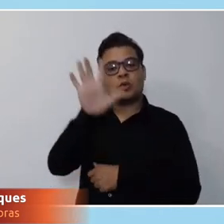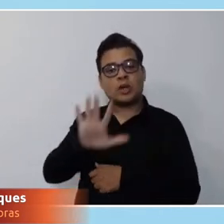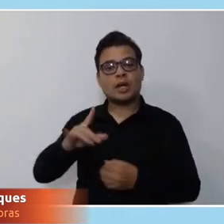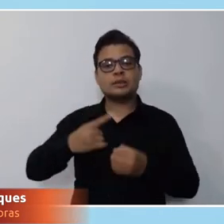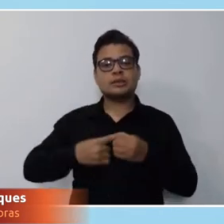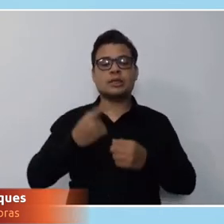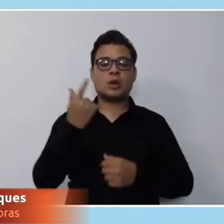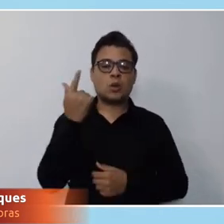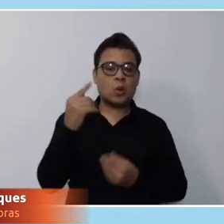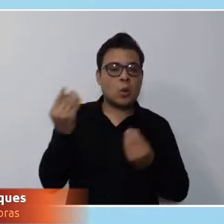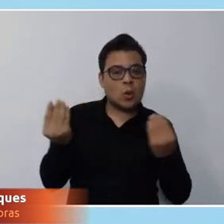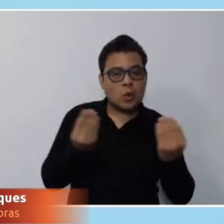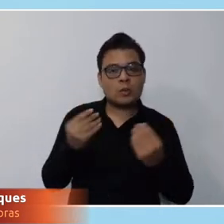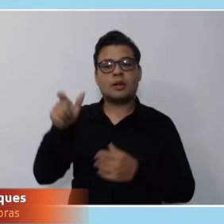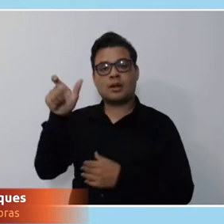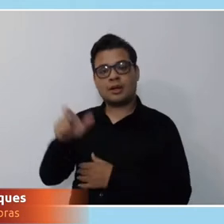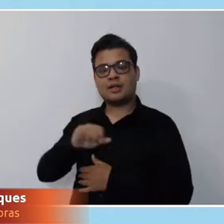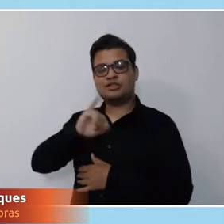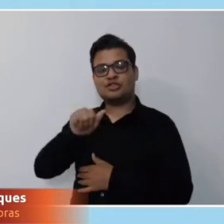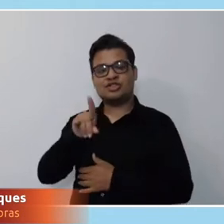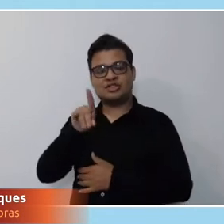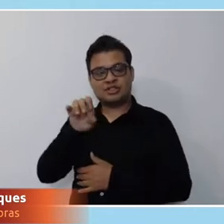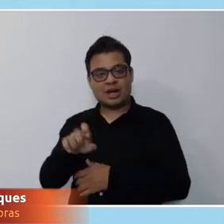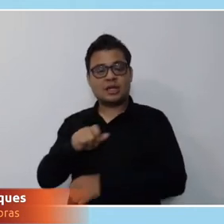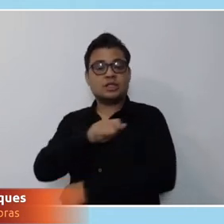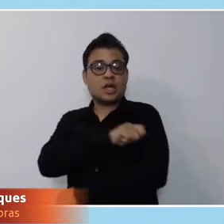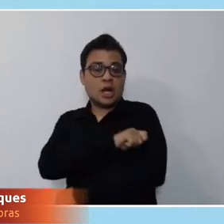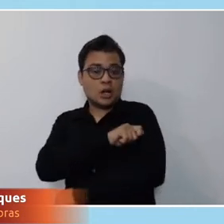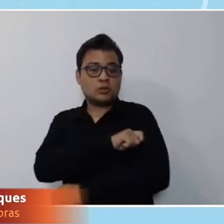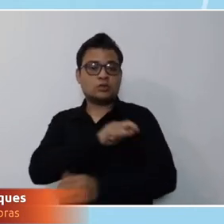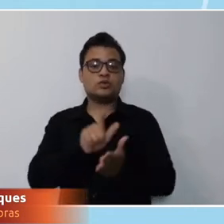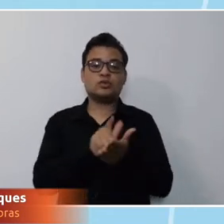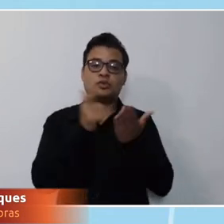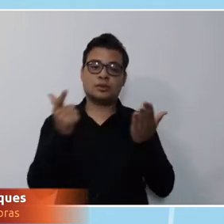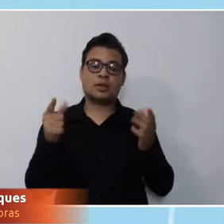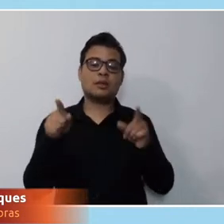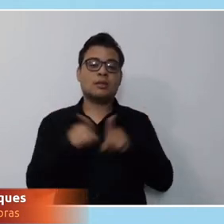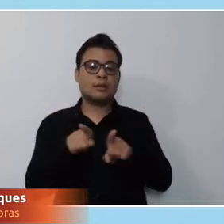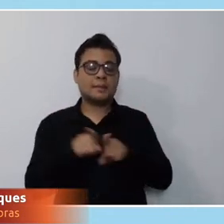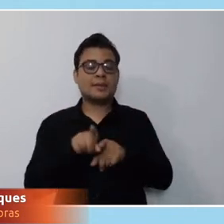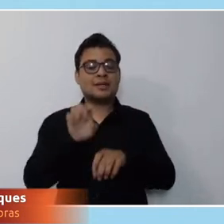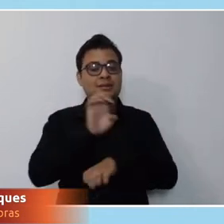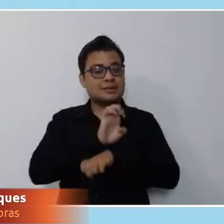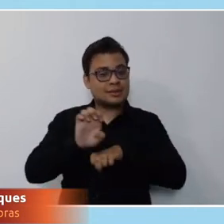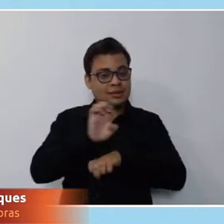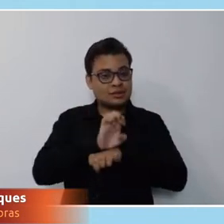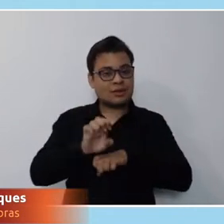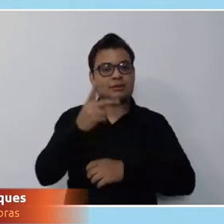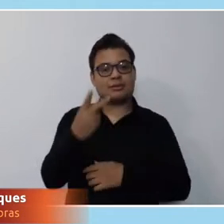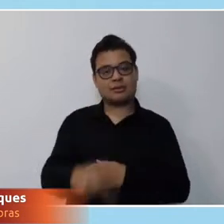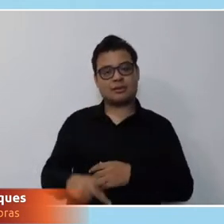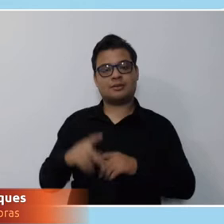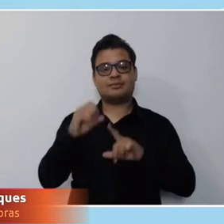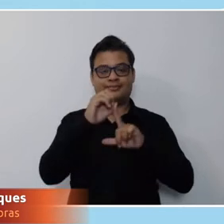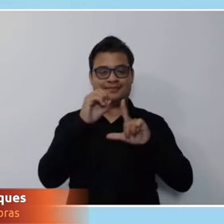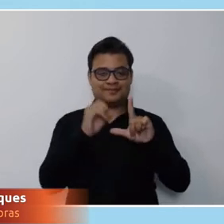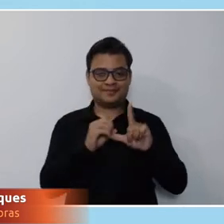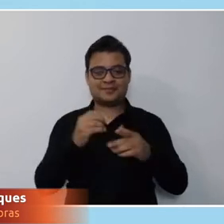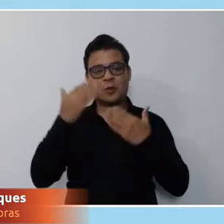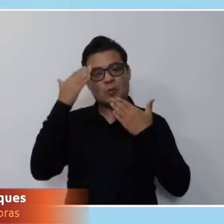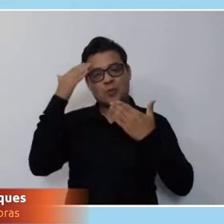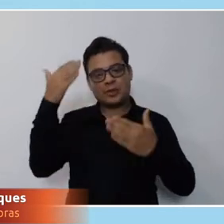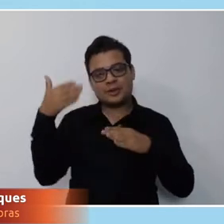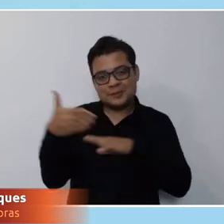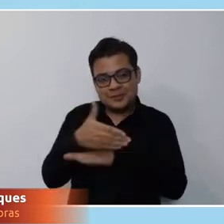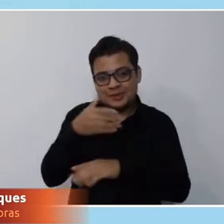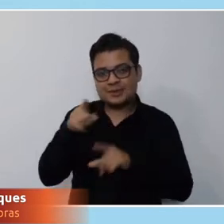Jade, estudante de jornalismo da UFG e estagiária aqui da TV UFG. Muito obrigada pela sua presença, Jade. Bem-vinda aqui